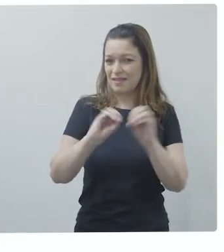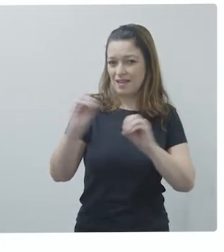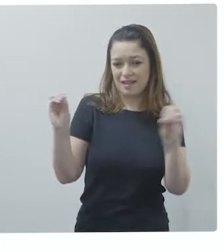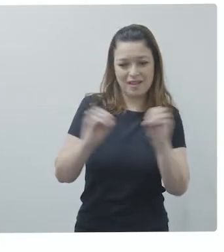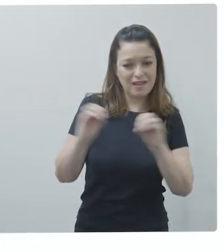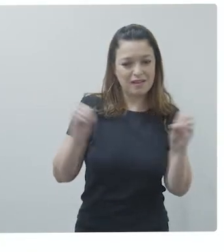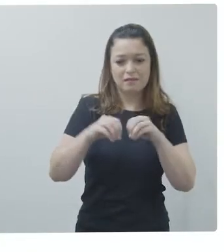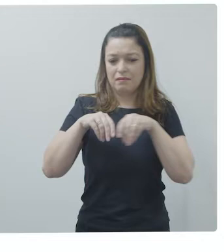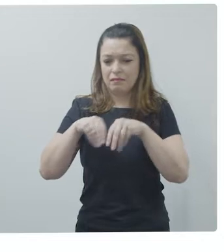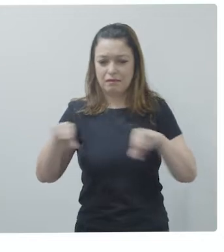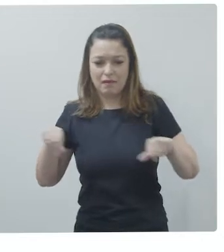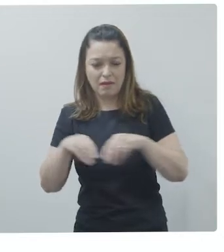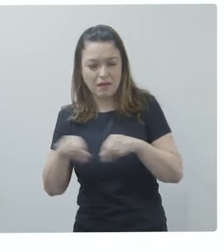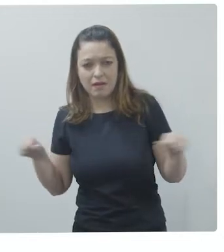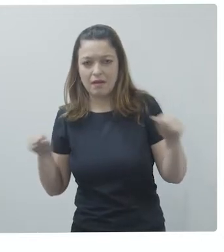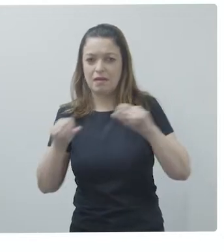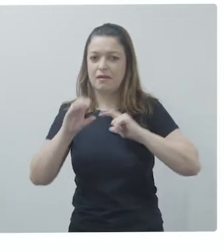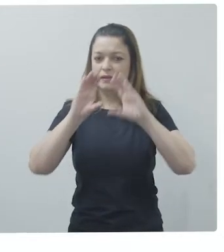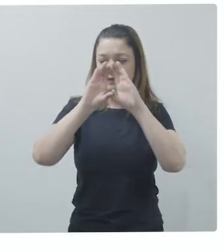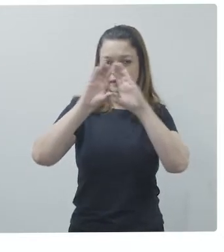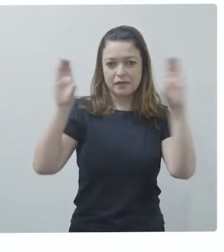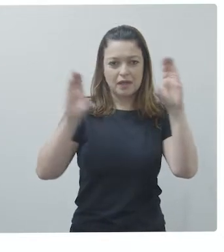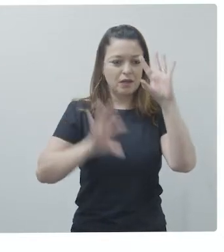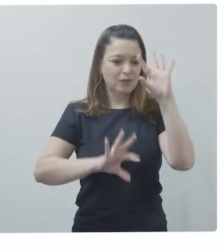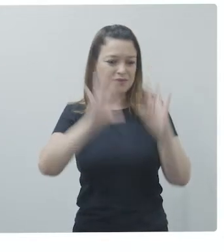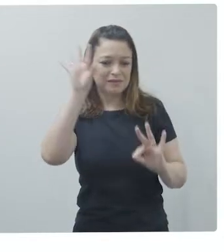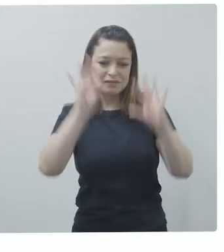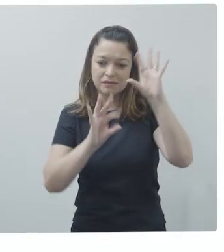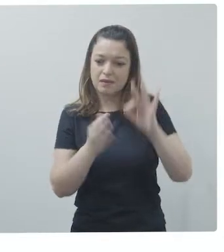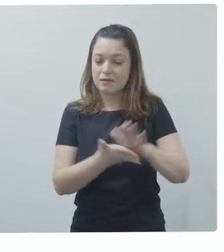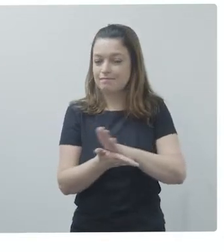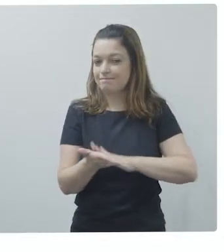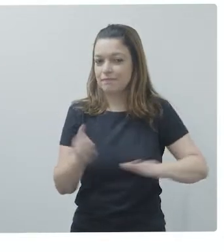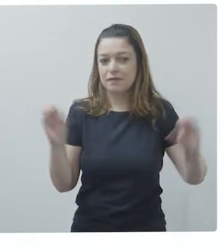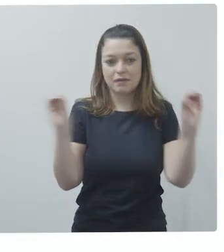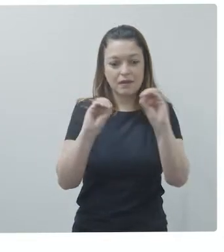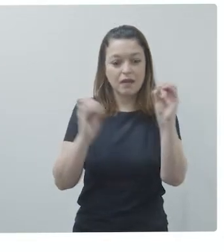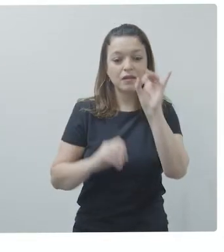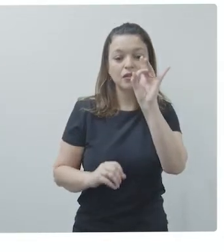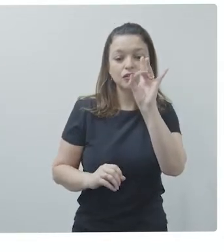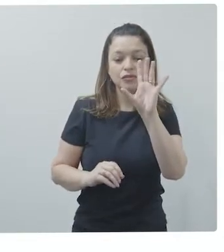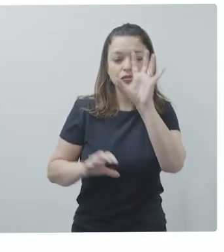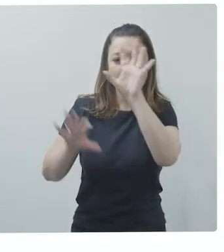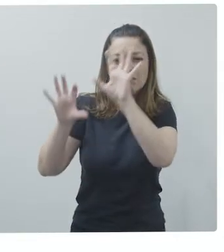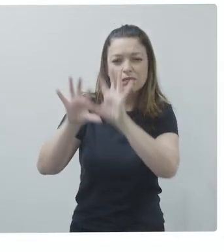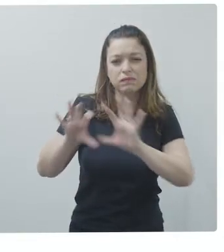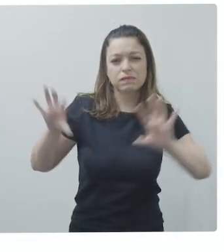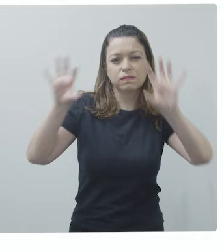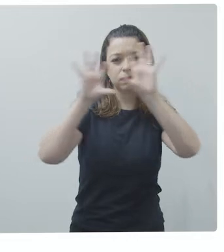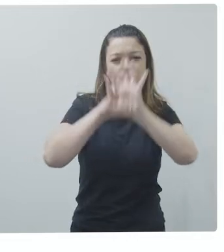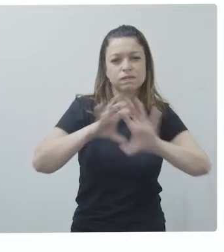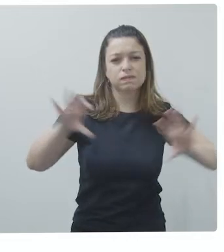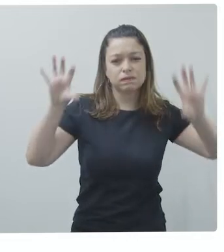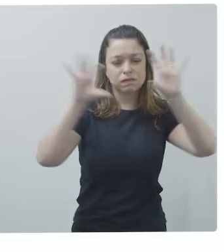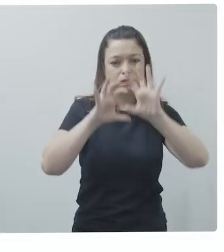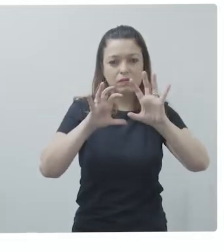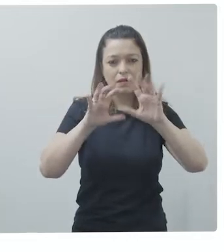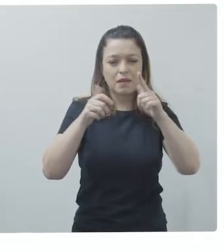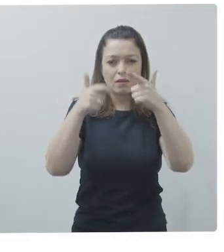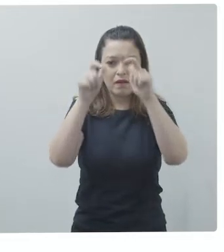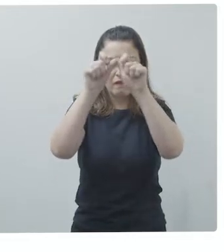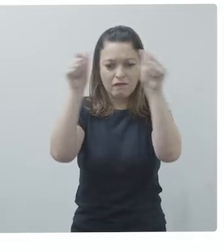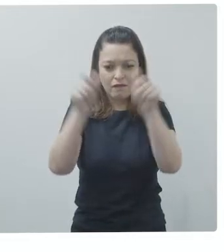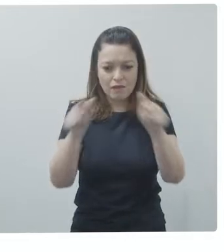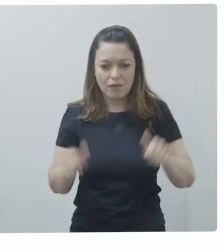nem estrelas, nem céu. Existia apenas o mundo feito de névoa, sem forma nem contorno, e o